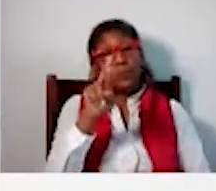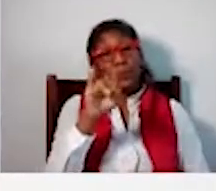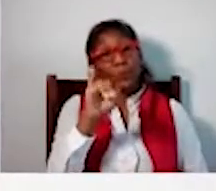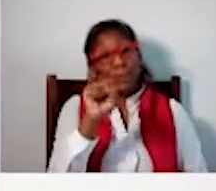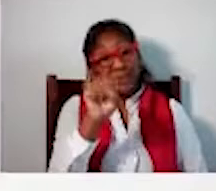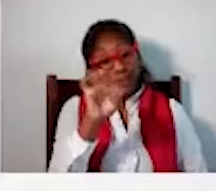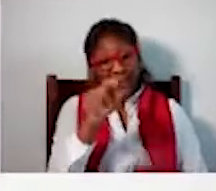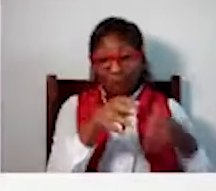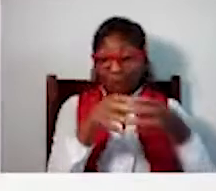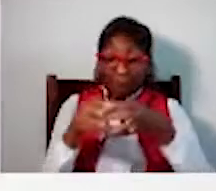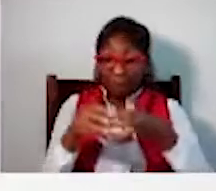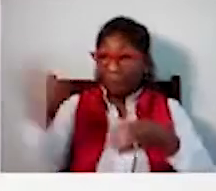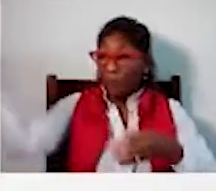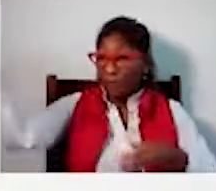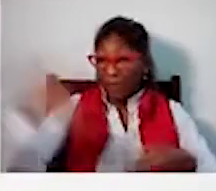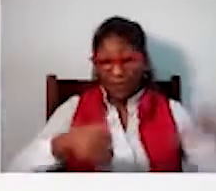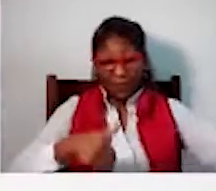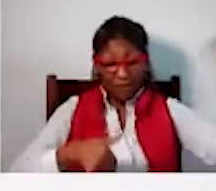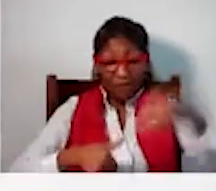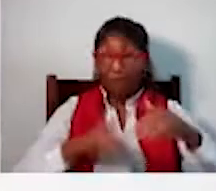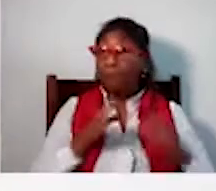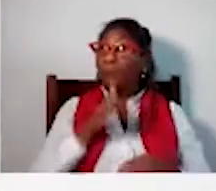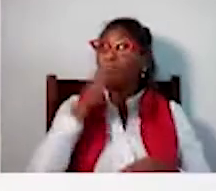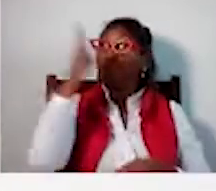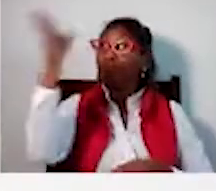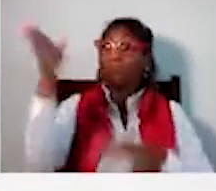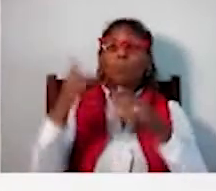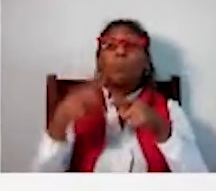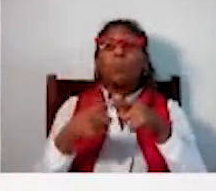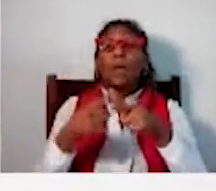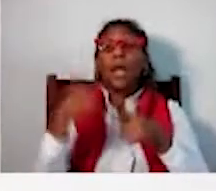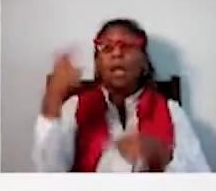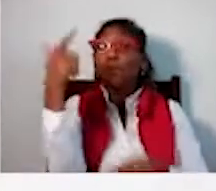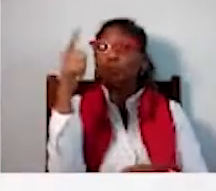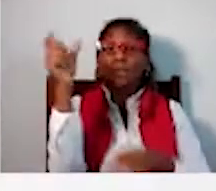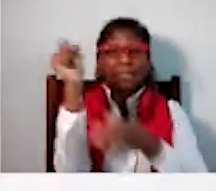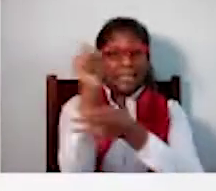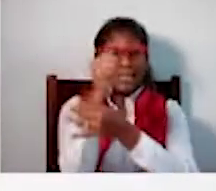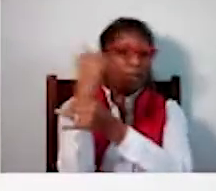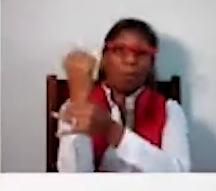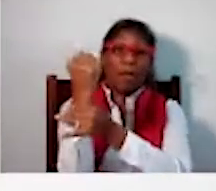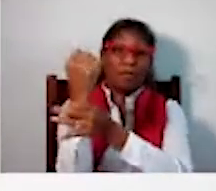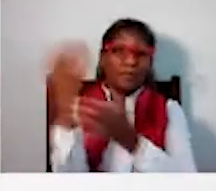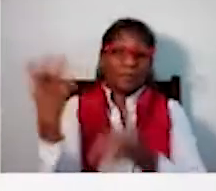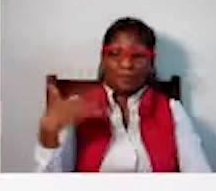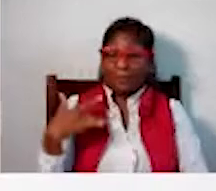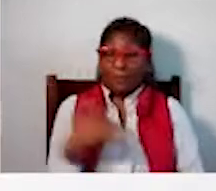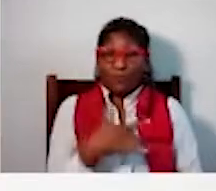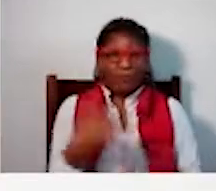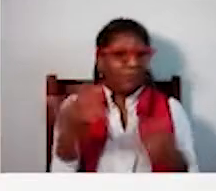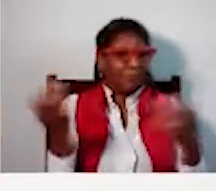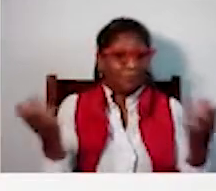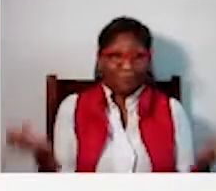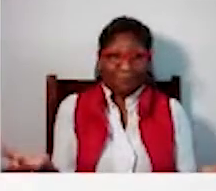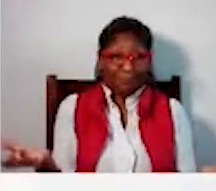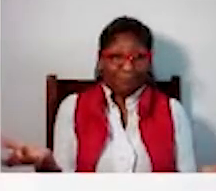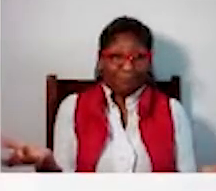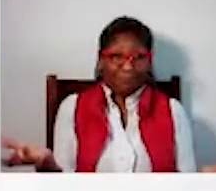conta de deixar de ter condições de oferecer segurança do ponto de vista sanitário para as pessoas. Então,